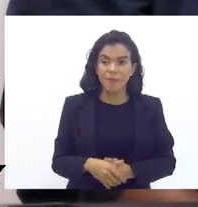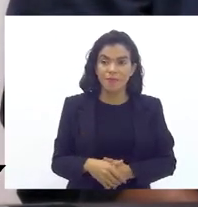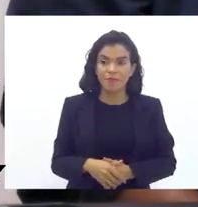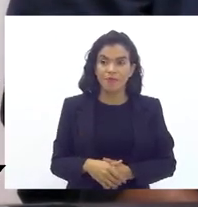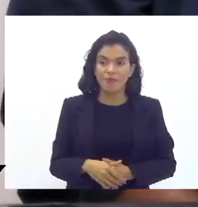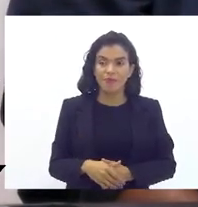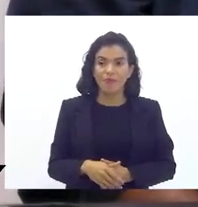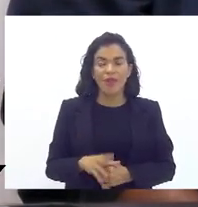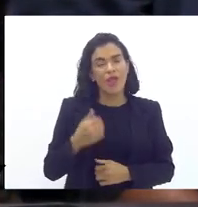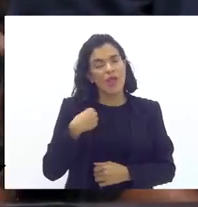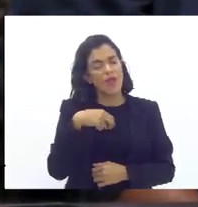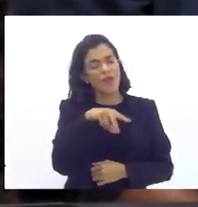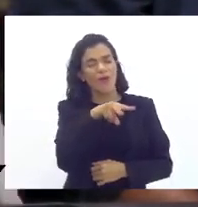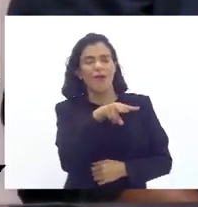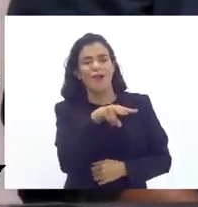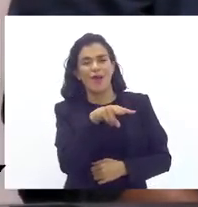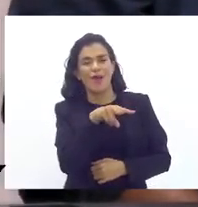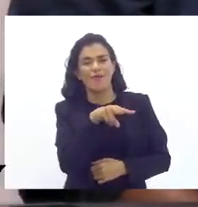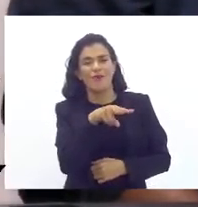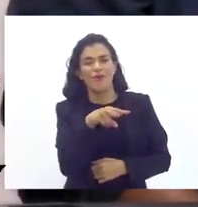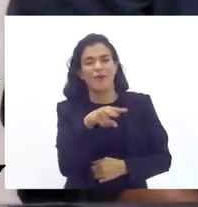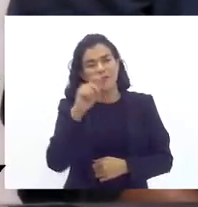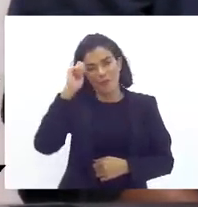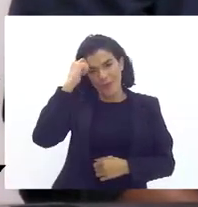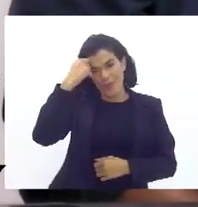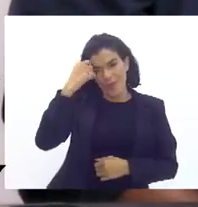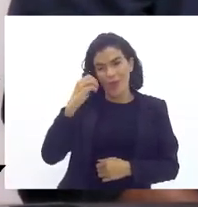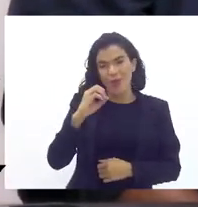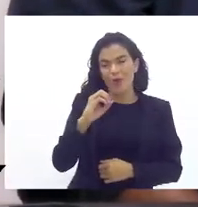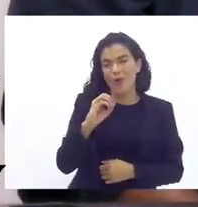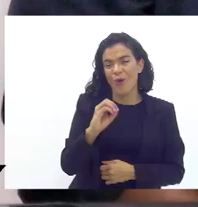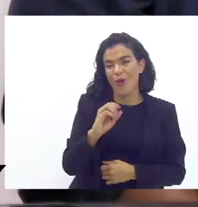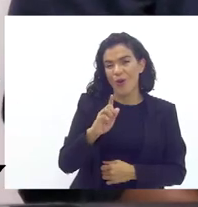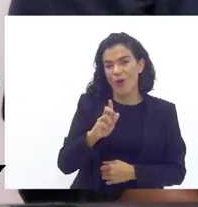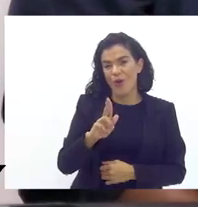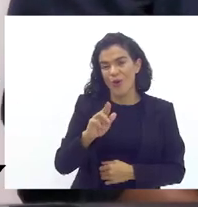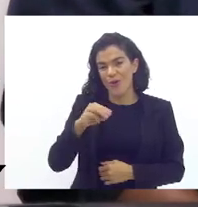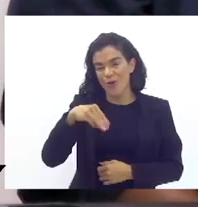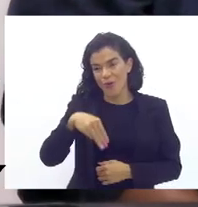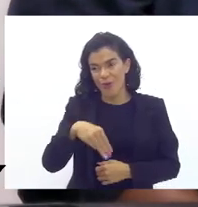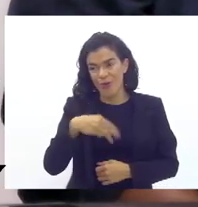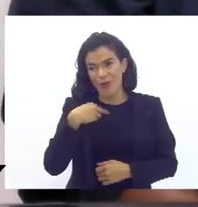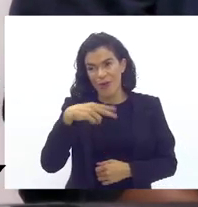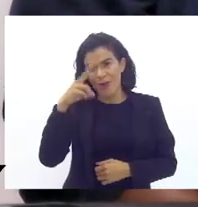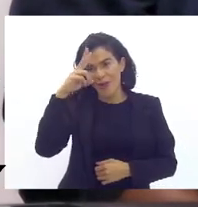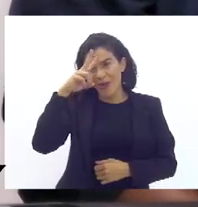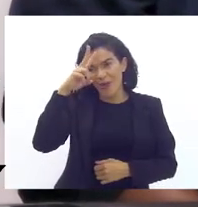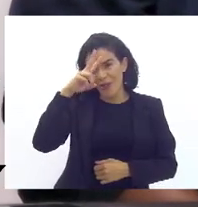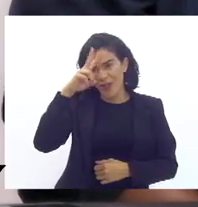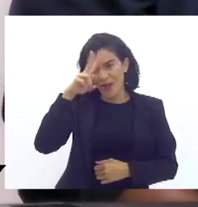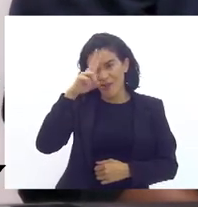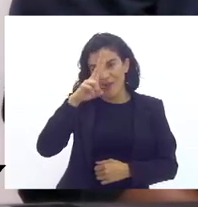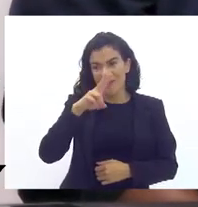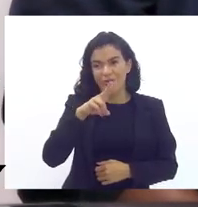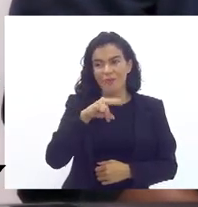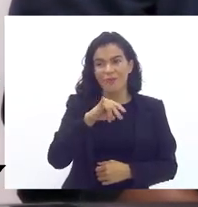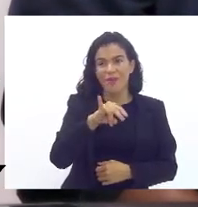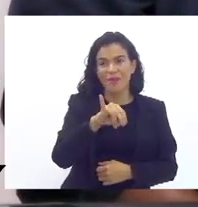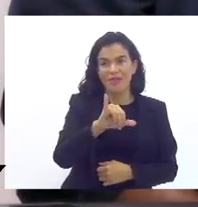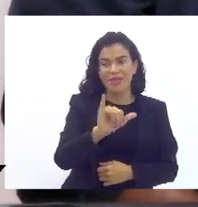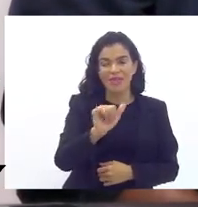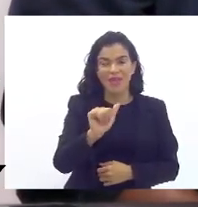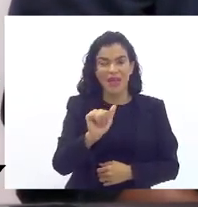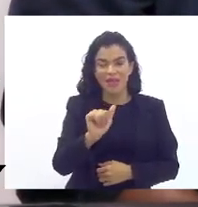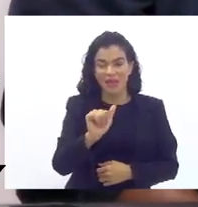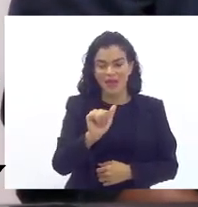eu olhava aqui para o negro algum e lembrava do meu airá falando para ele tá entendendo que eu